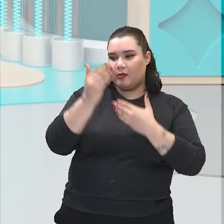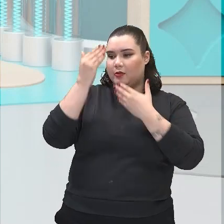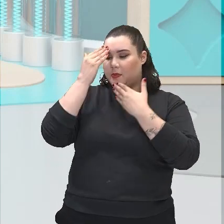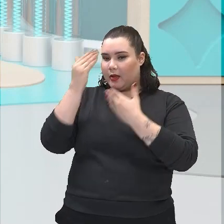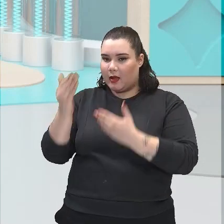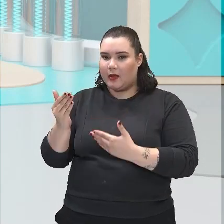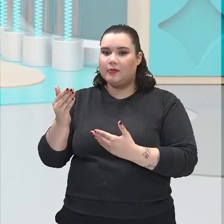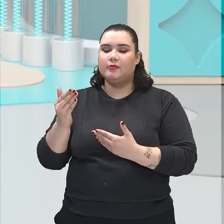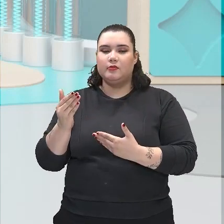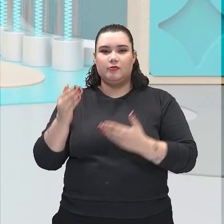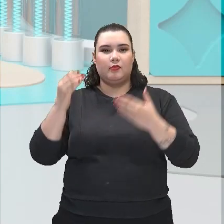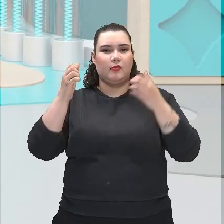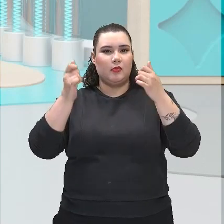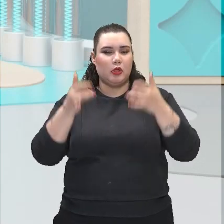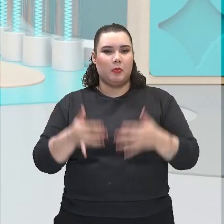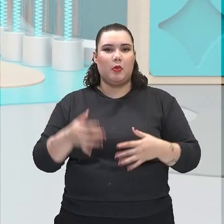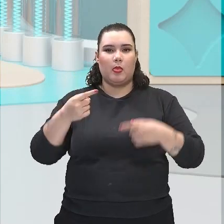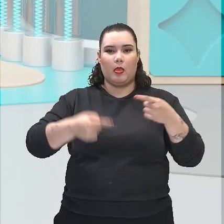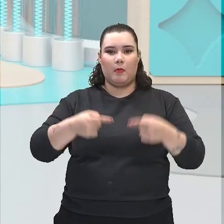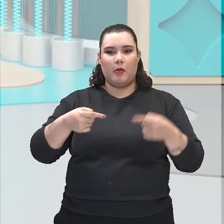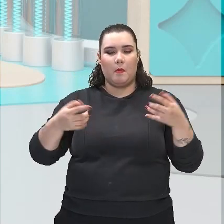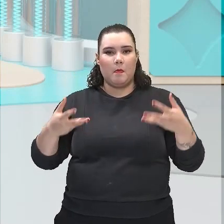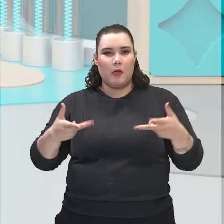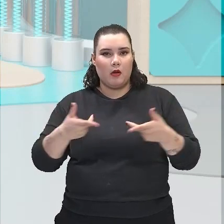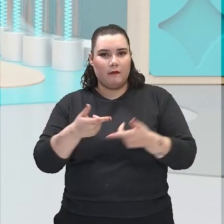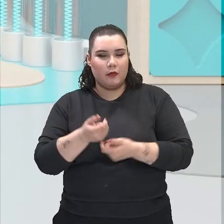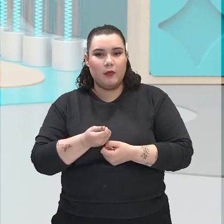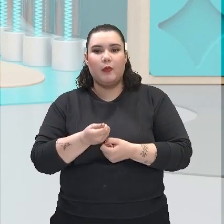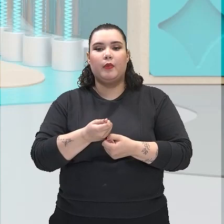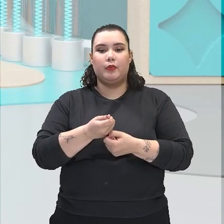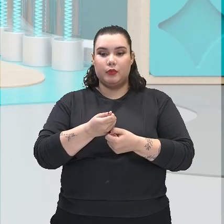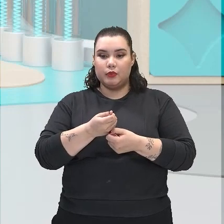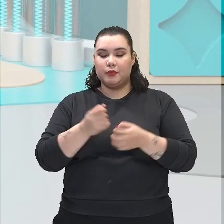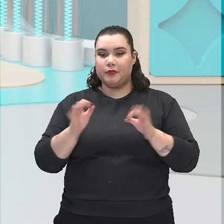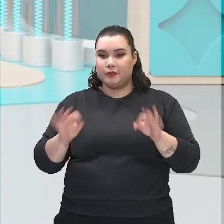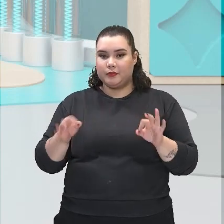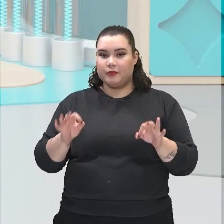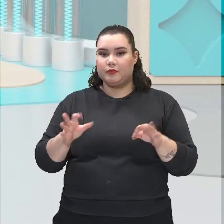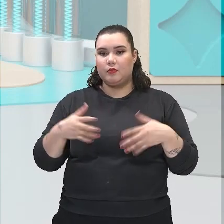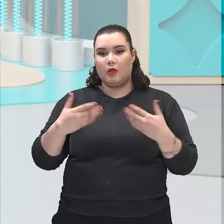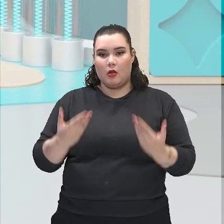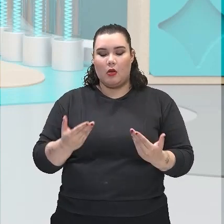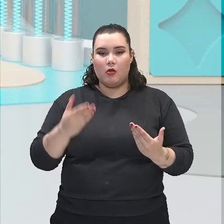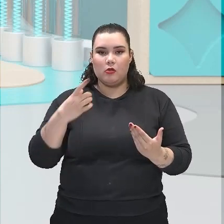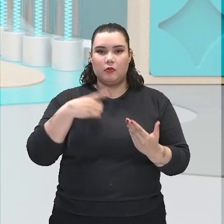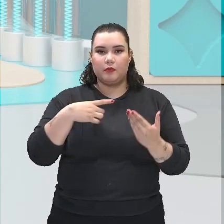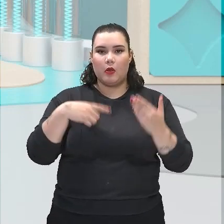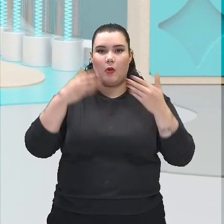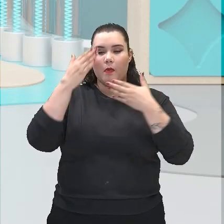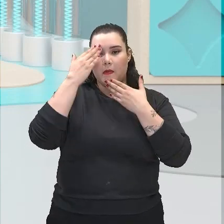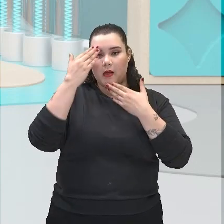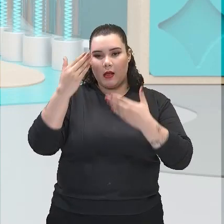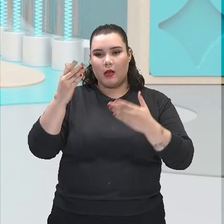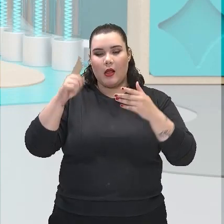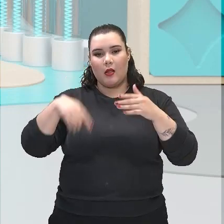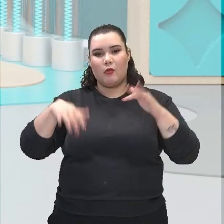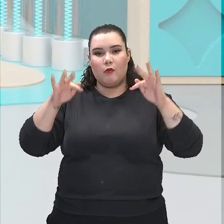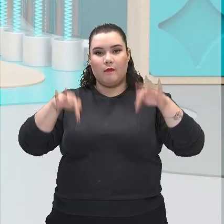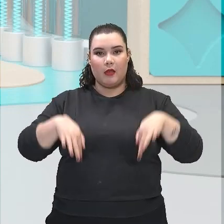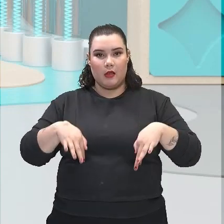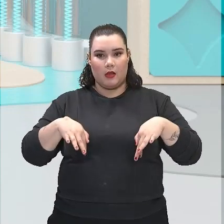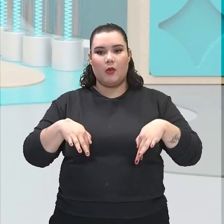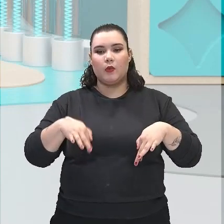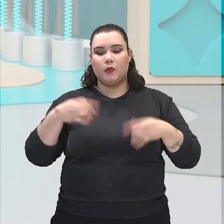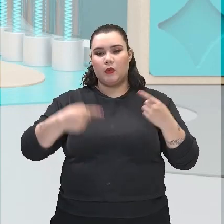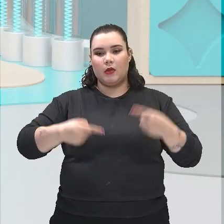muito rico, foi muito produtivo, certo? Então, os agradecimentos ocorreram exatamente na finalização